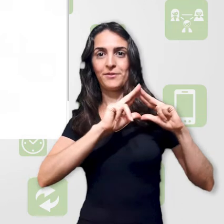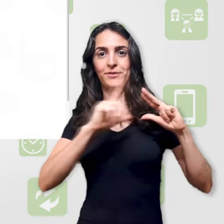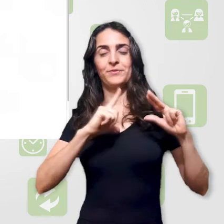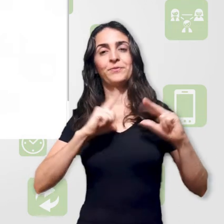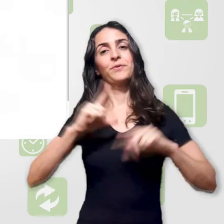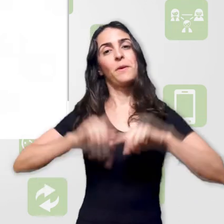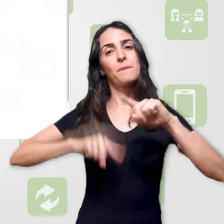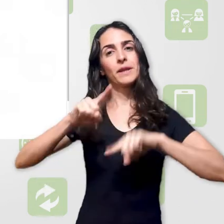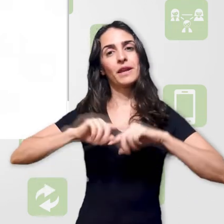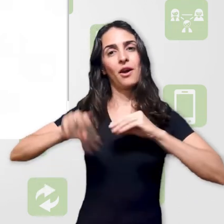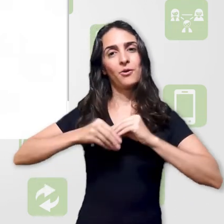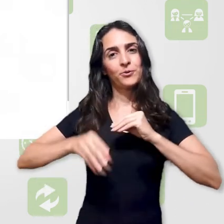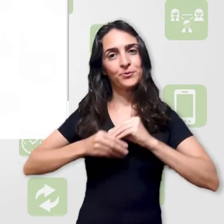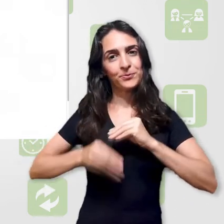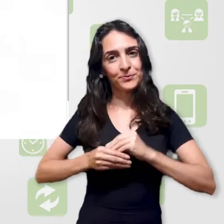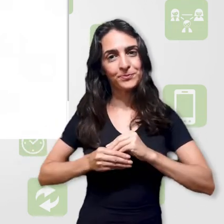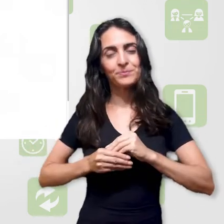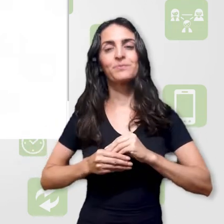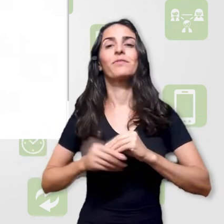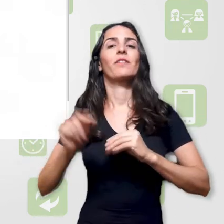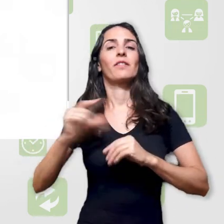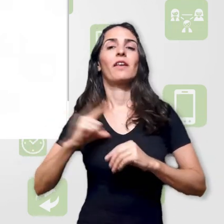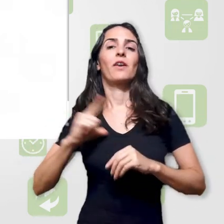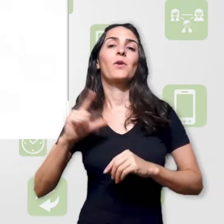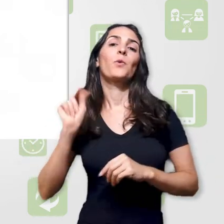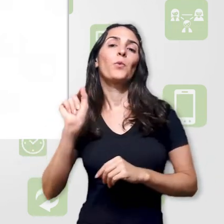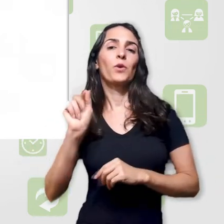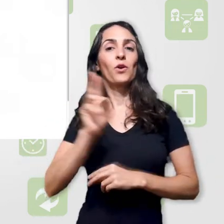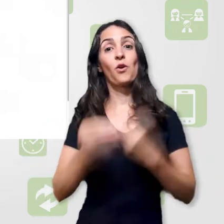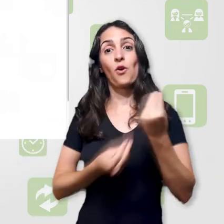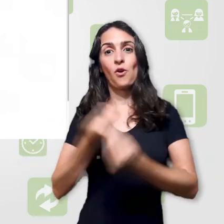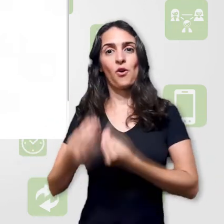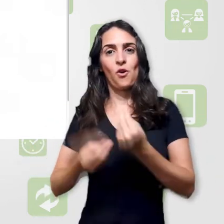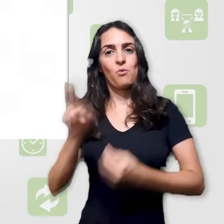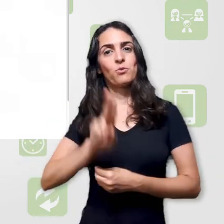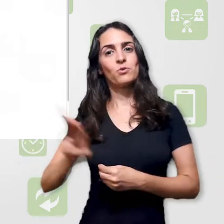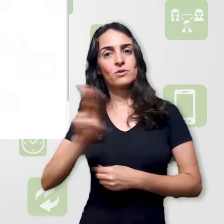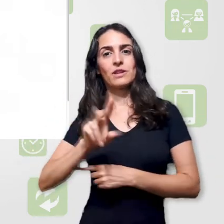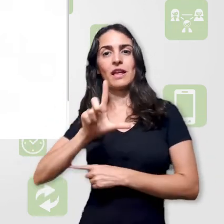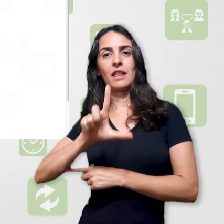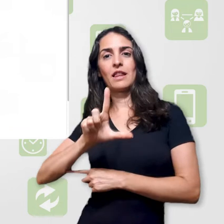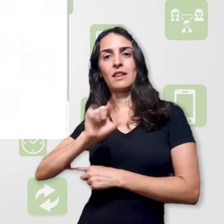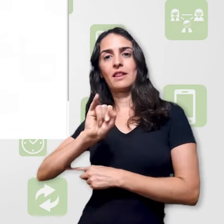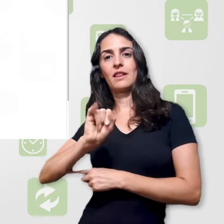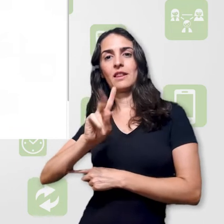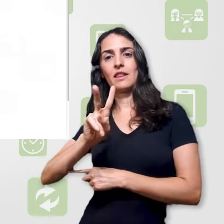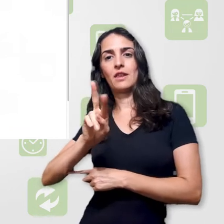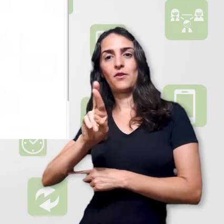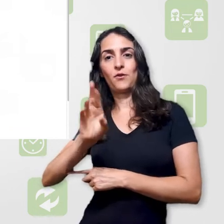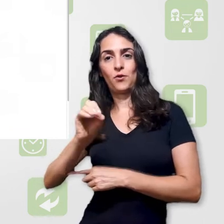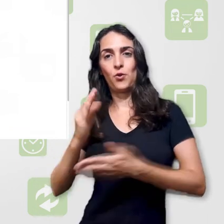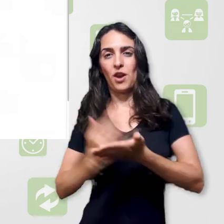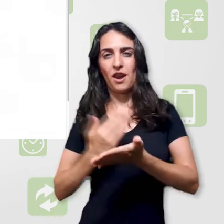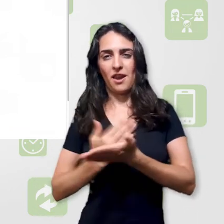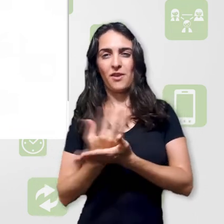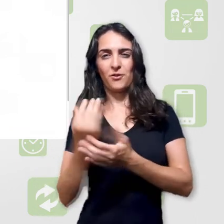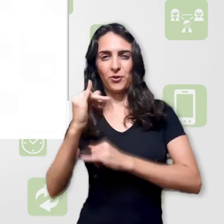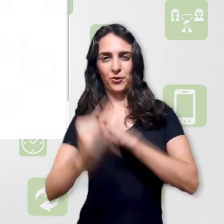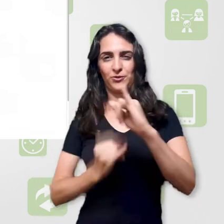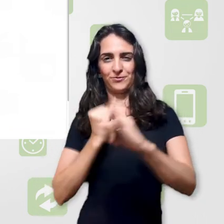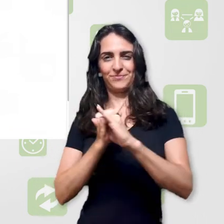nessa seção de material complementar tem um recurso desse do tipo livro que é um tutorial de Google Drive